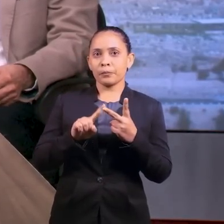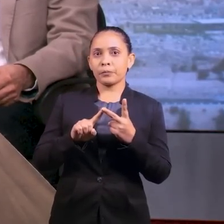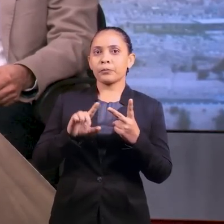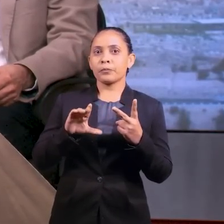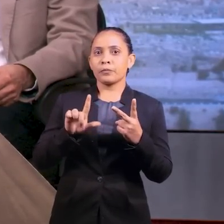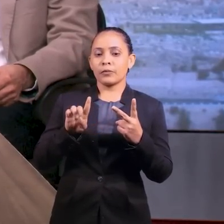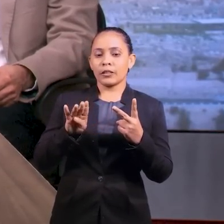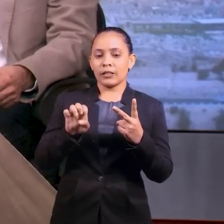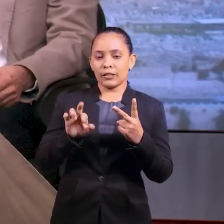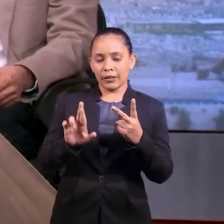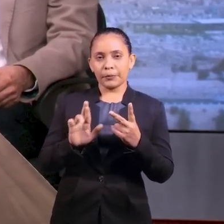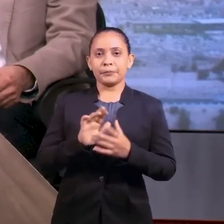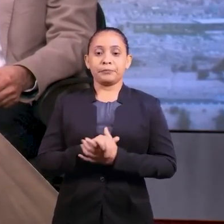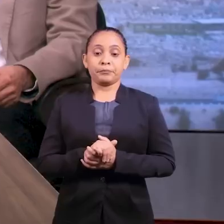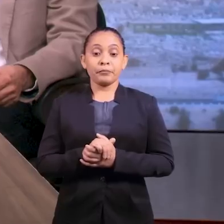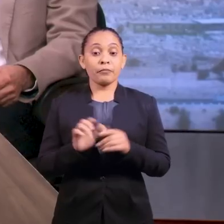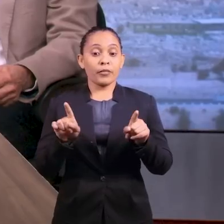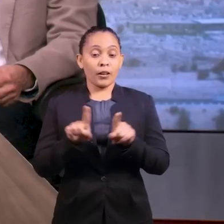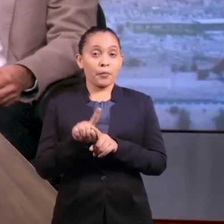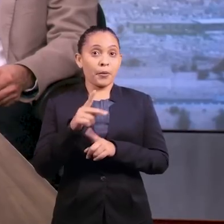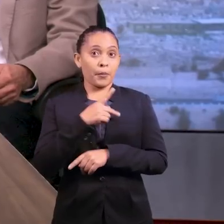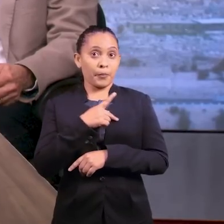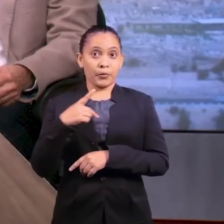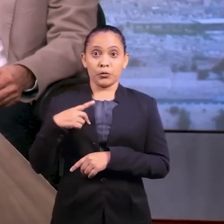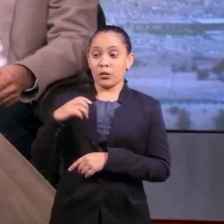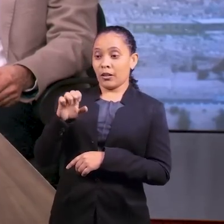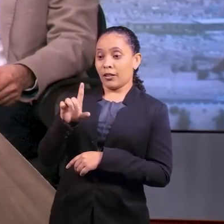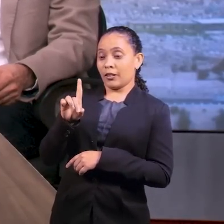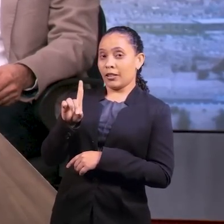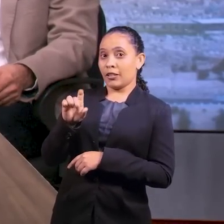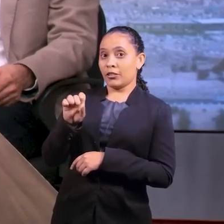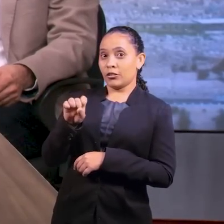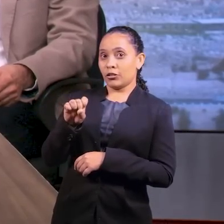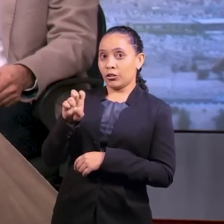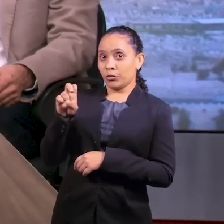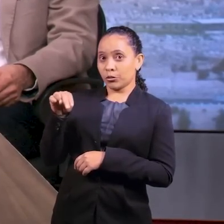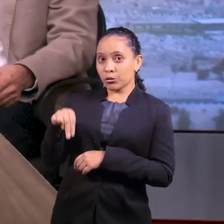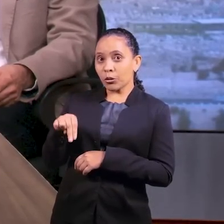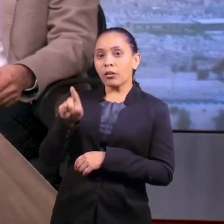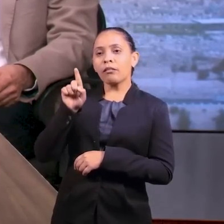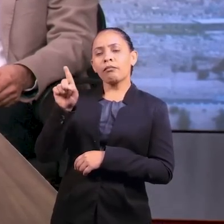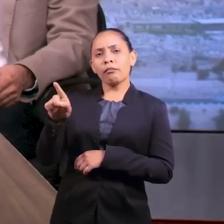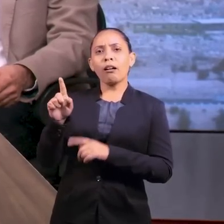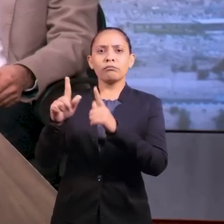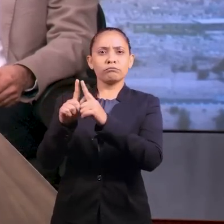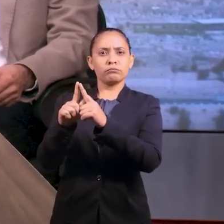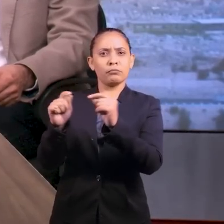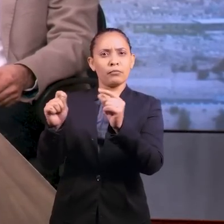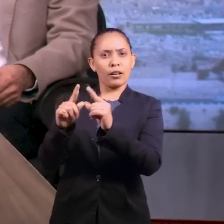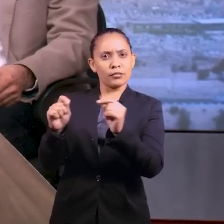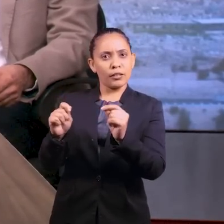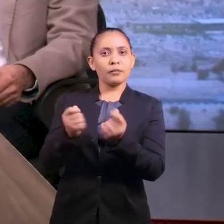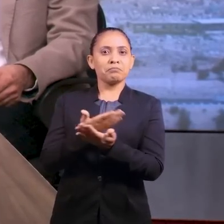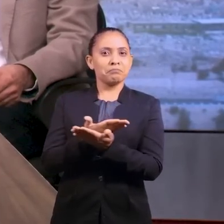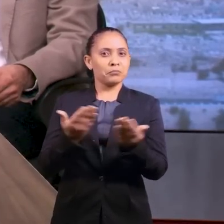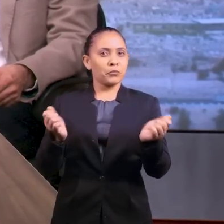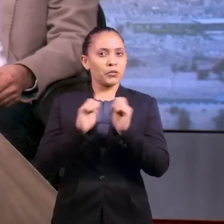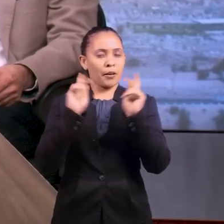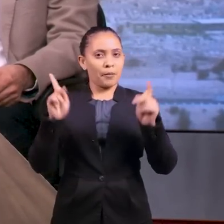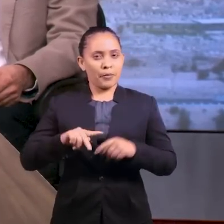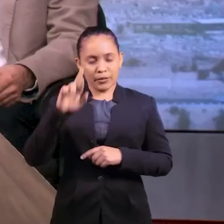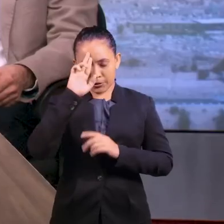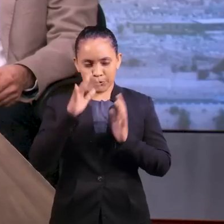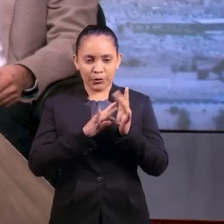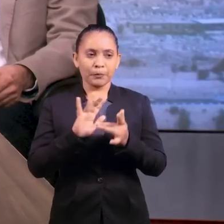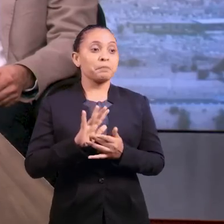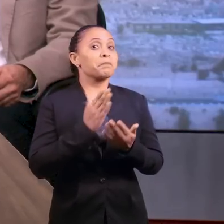A paz do Senhor a todos. E nós estamos com o pastor Edilson, conectado conosco de Brasília. A paz do Senhor, pastor Edilson.